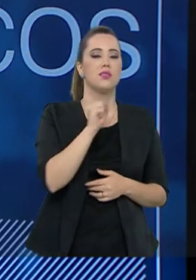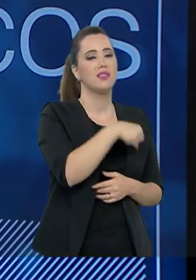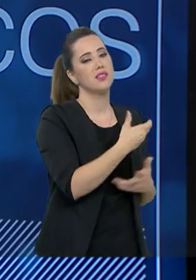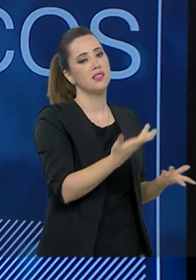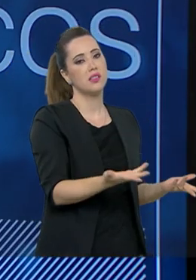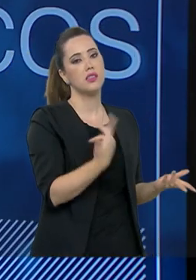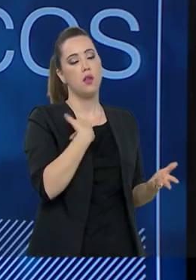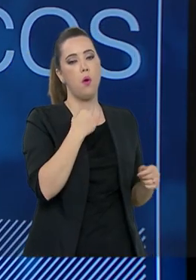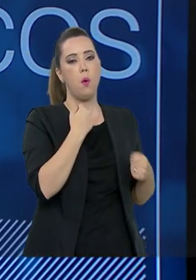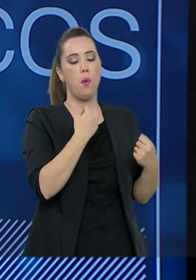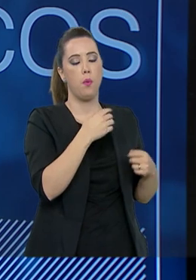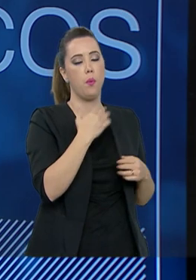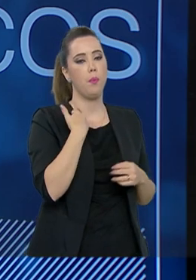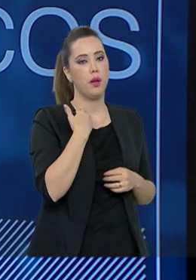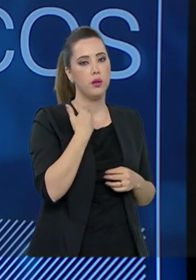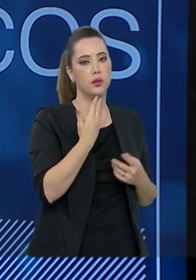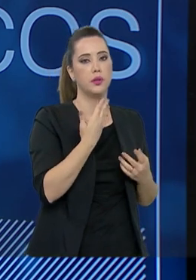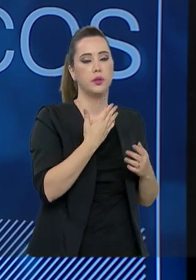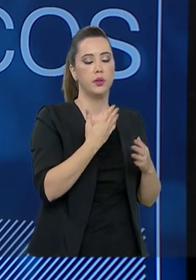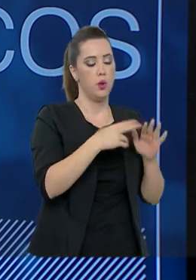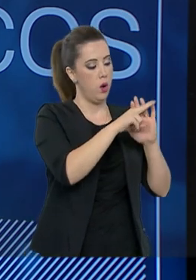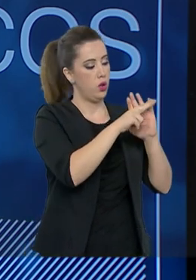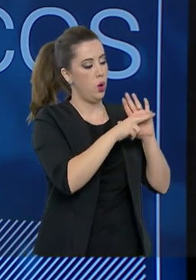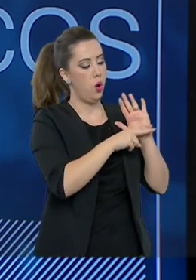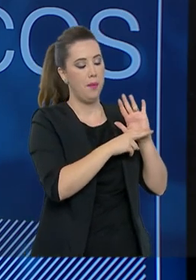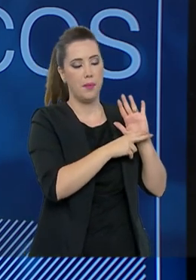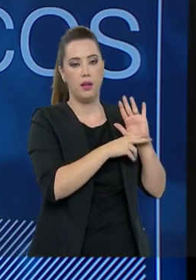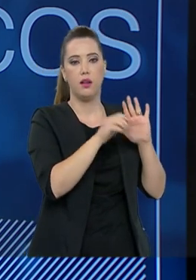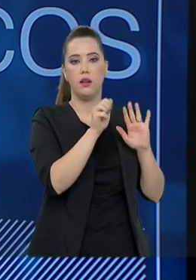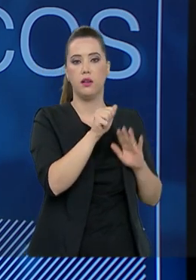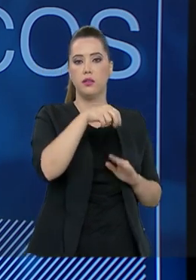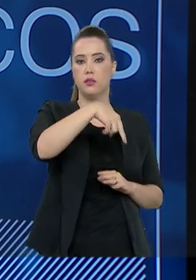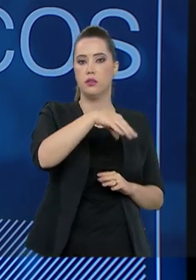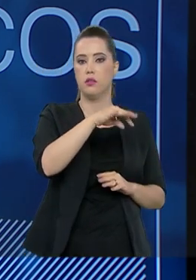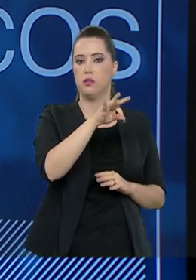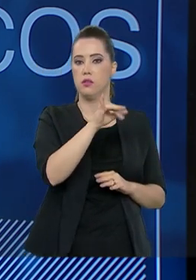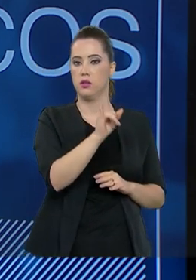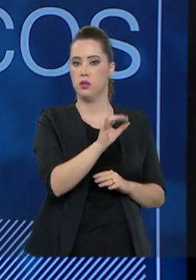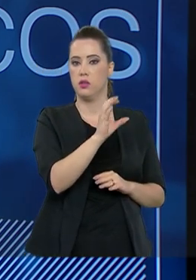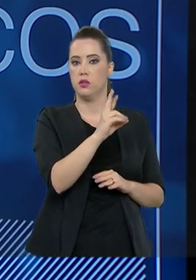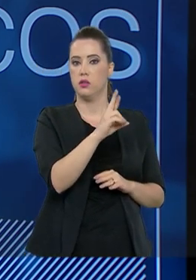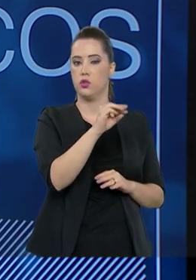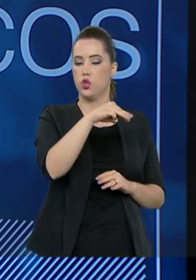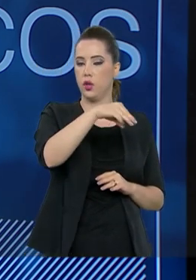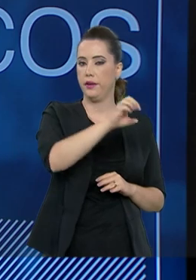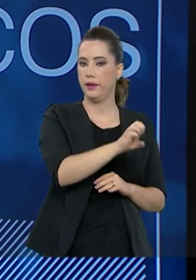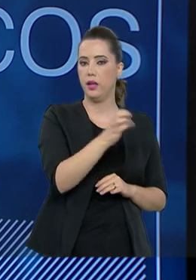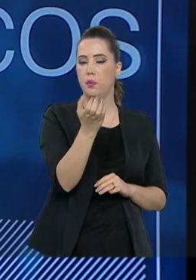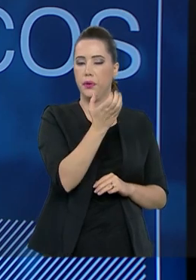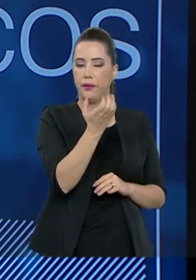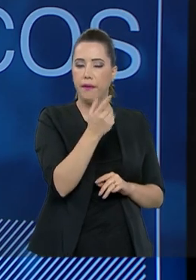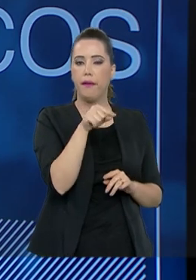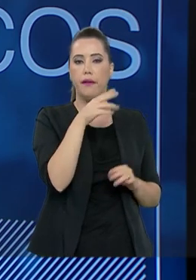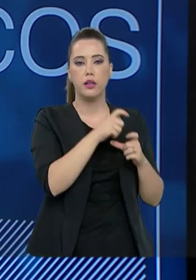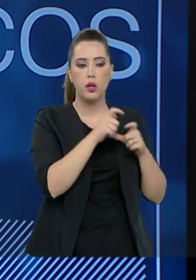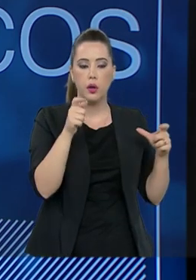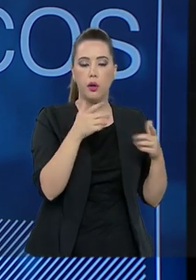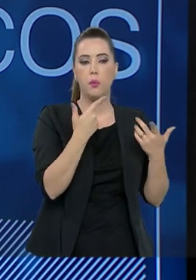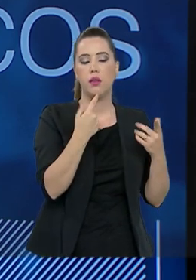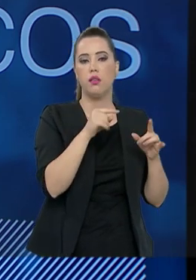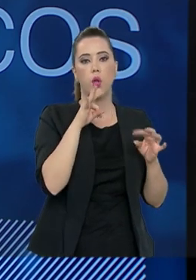esclarecidos. Então, o pacote anticrime pretende ampliar para todos os condenados por crimes dolosos, né? Todo mundo que for condenado por um